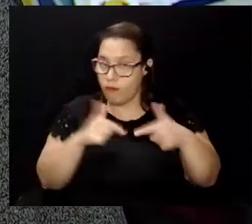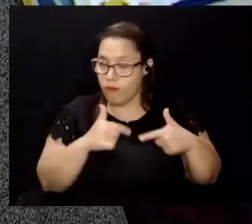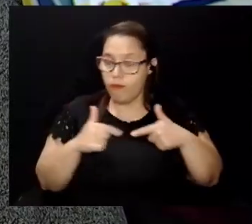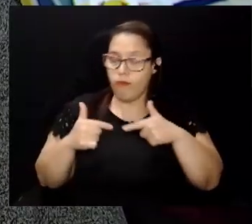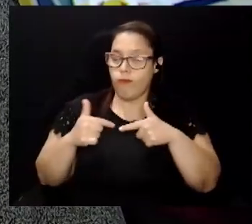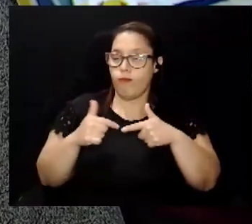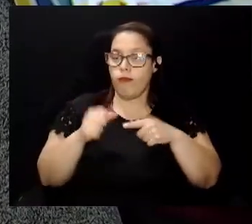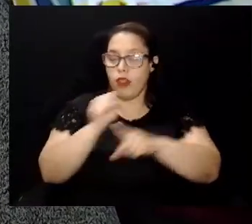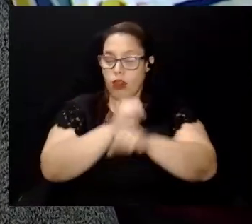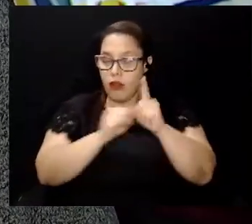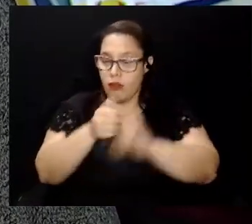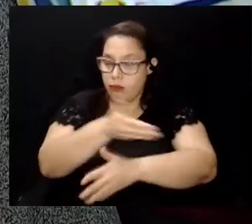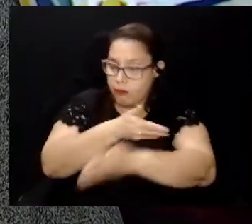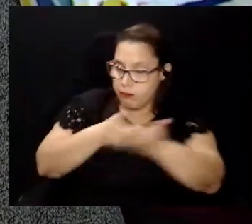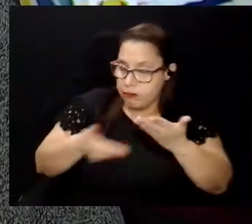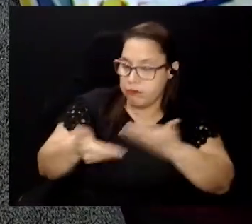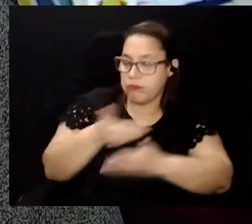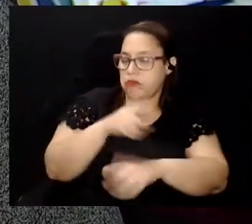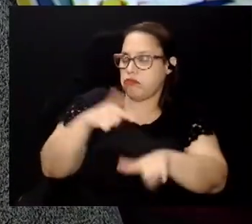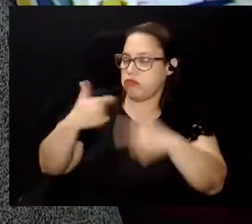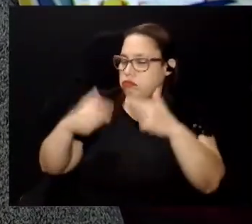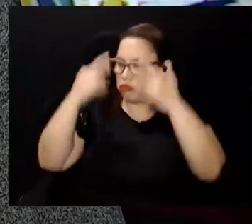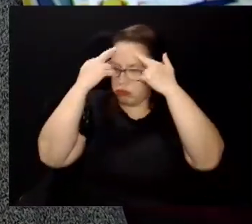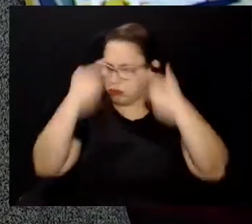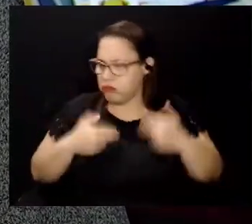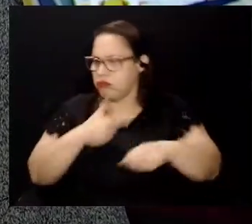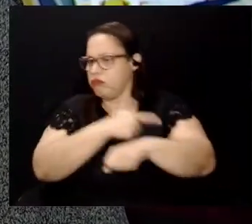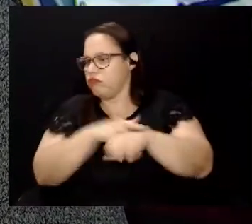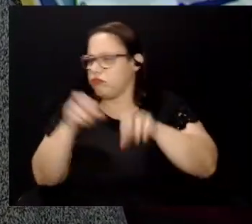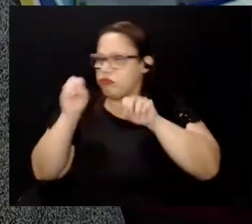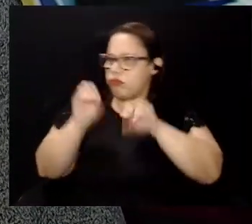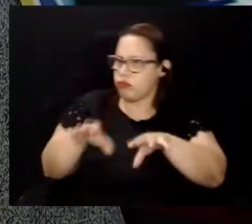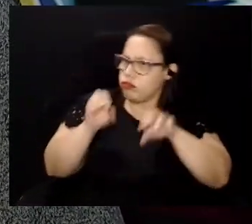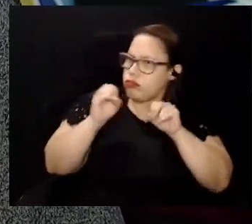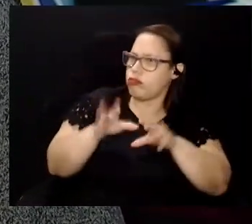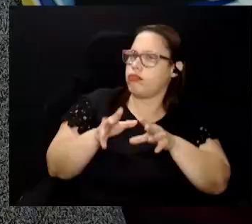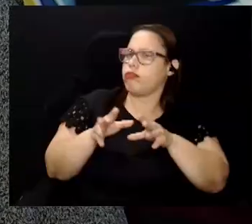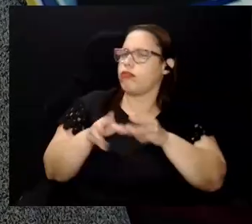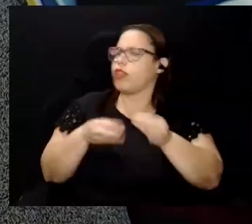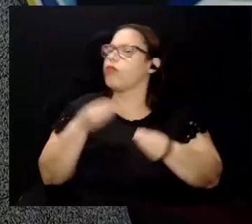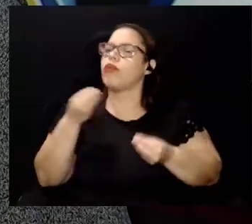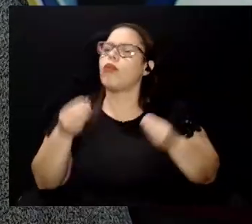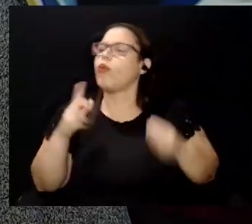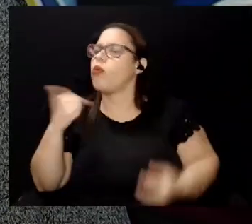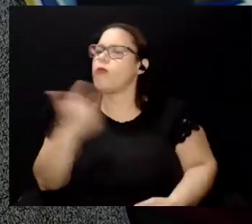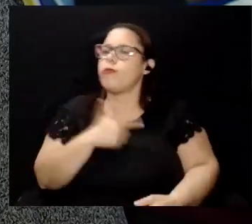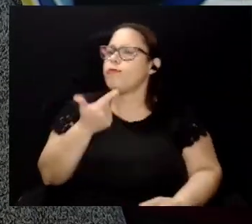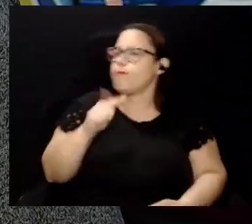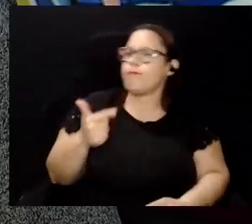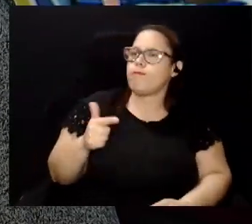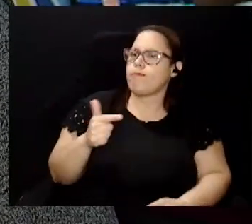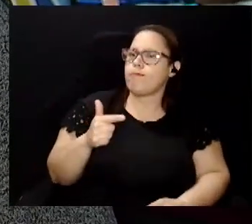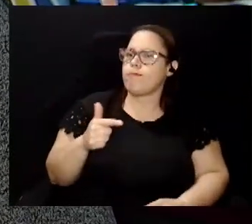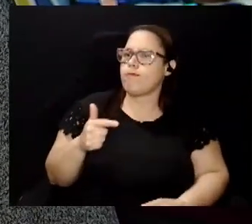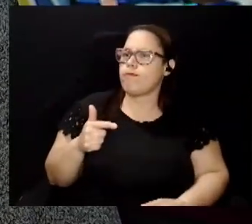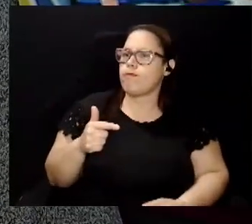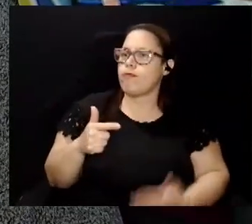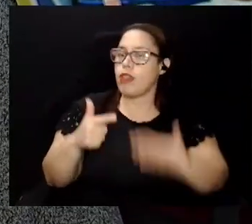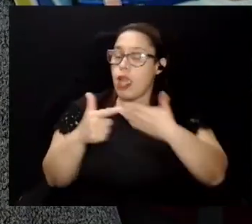a sociabilidade, trabalhar o respeito, a educação. A gente não tem como